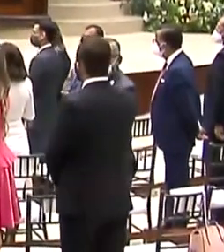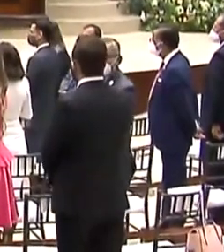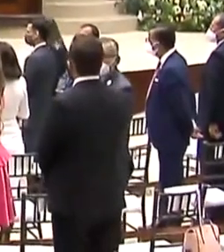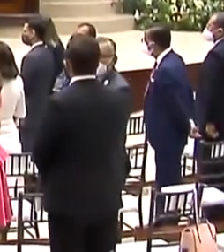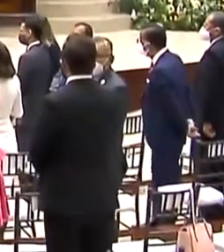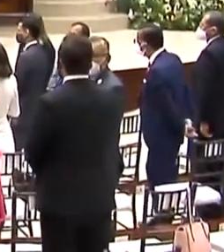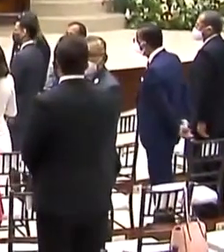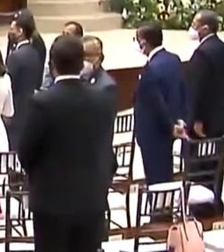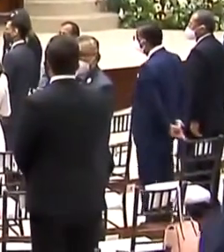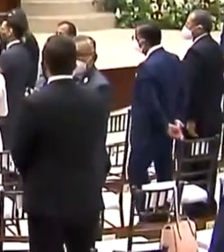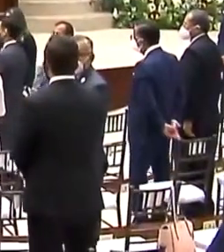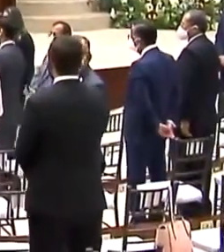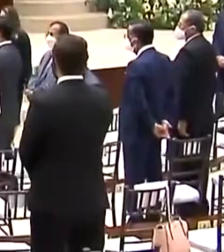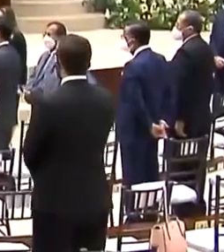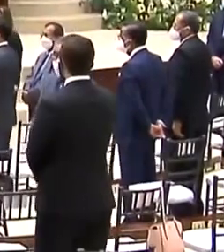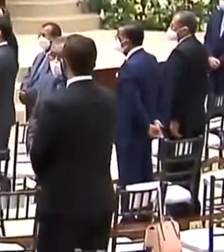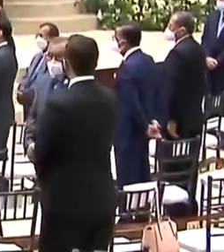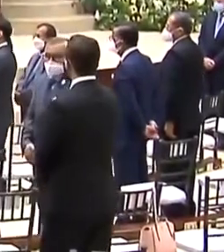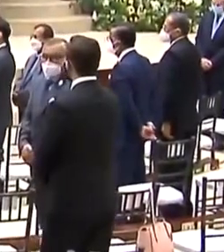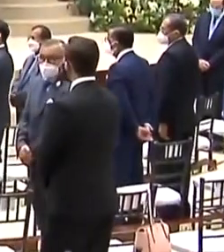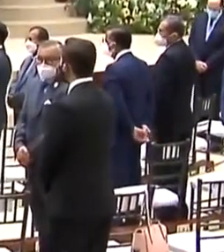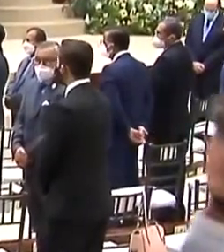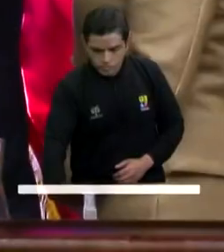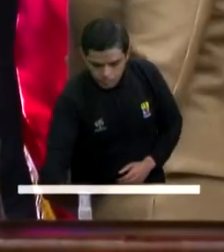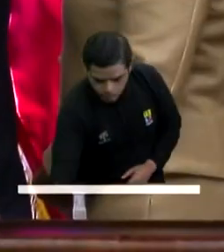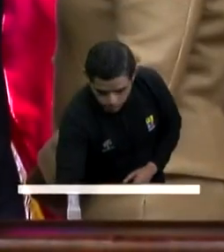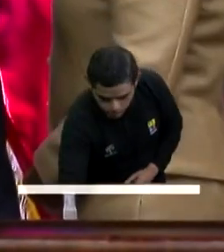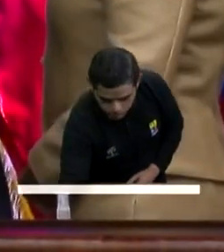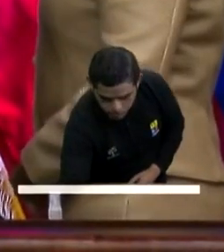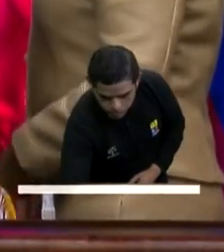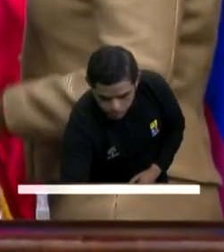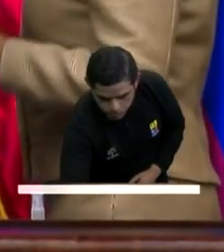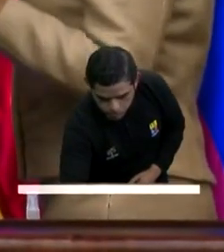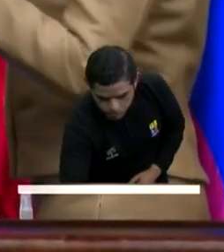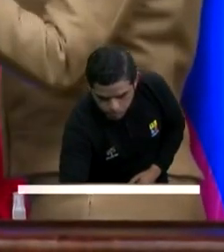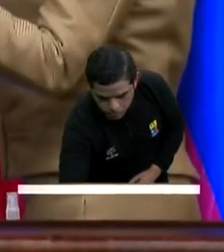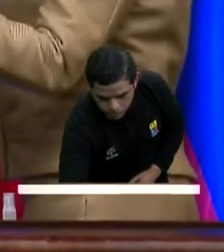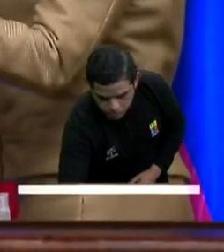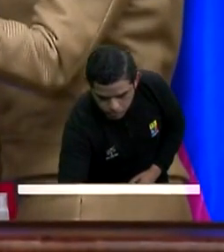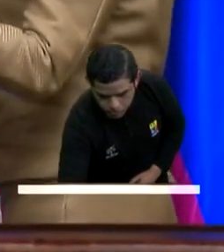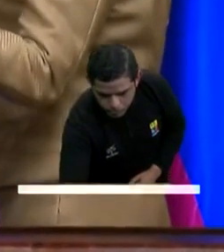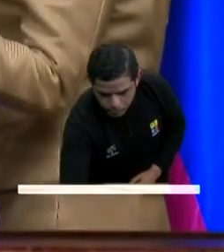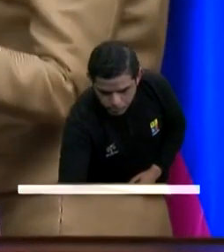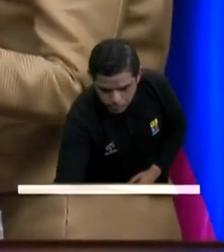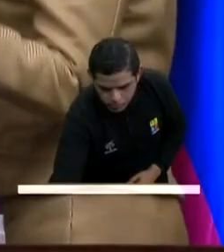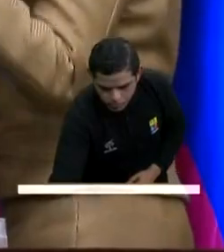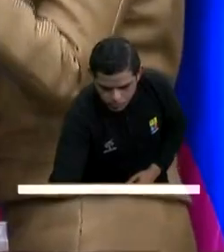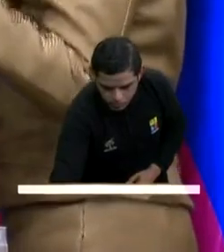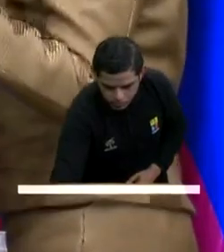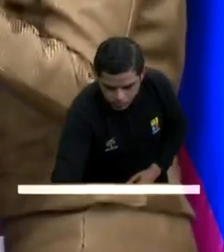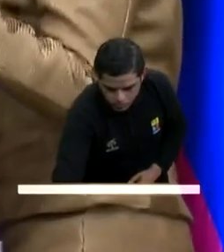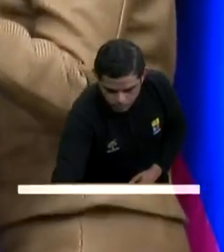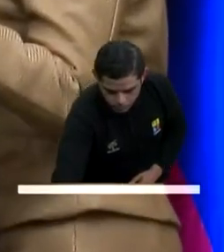empossado como presidente pela titular da assembleia nacional Guadalupe Lori a cerimônia ocorreu na sala de sessões legislativas